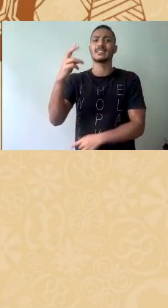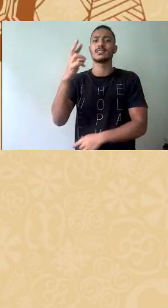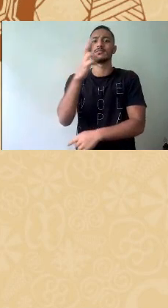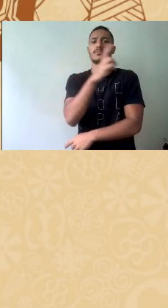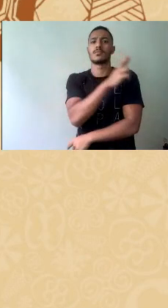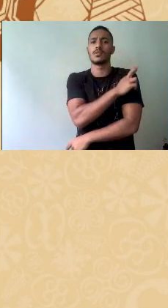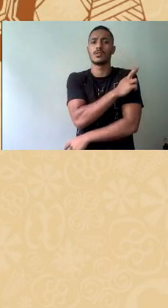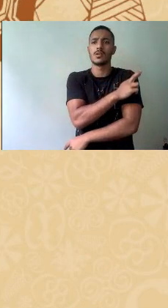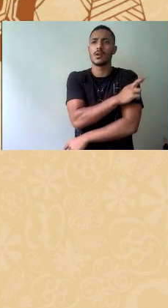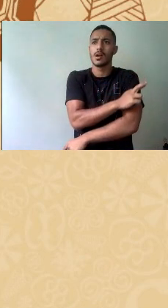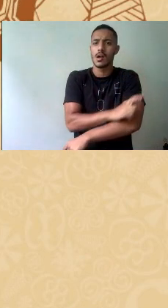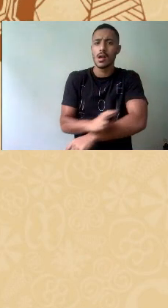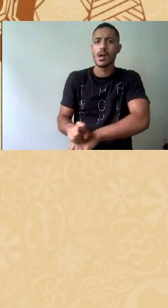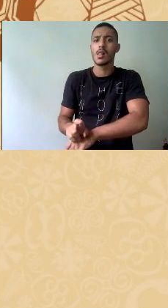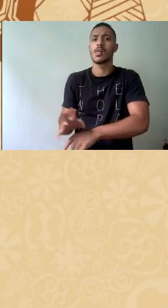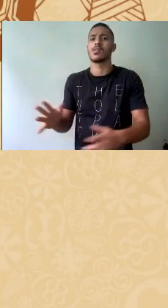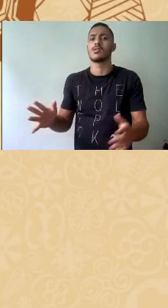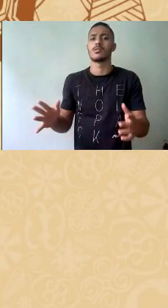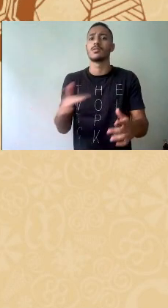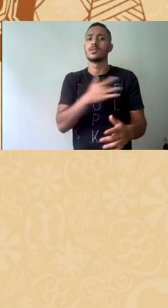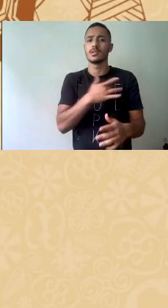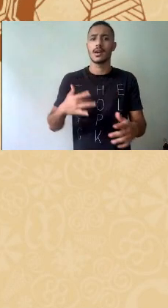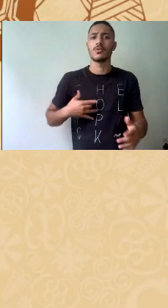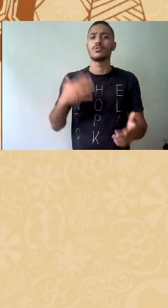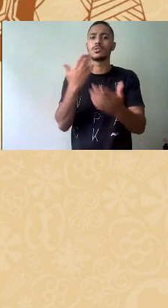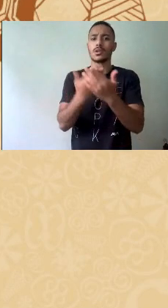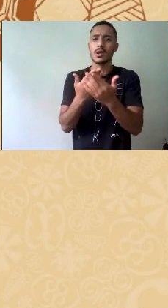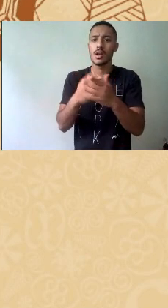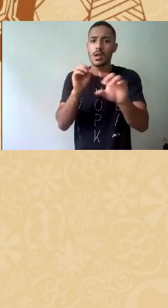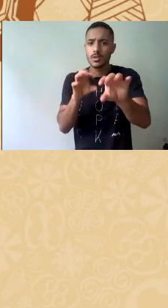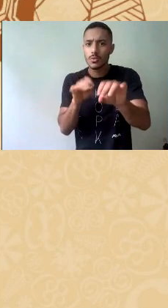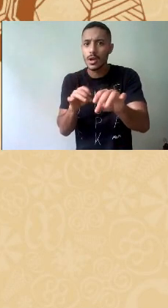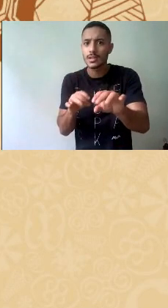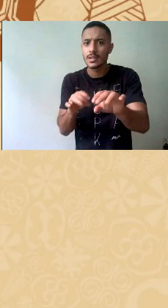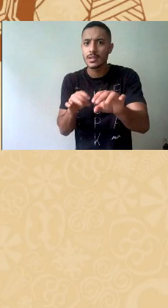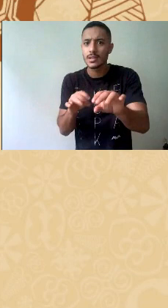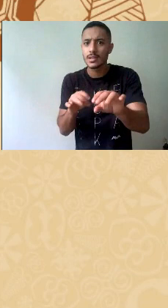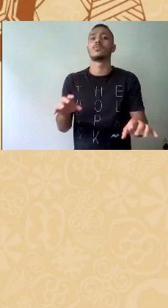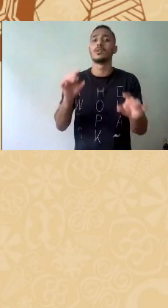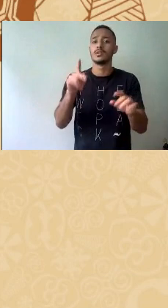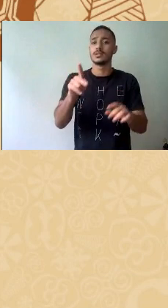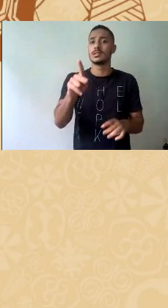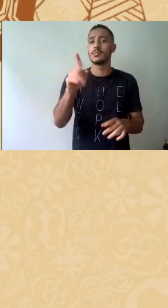educação, saúde, assistência, enfim, né? É sempre um grupo específico, como um apêndice para...